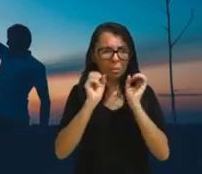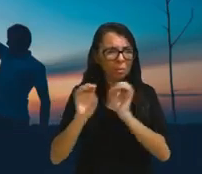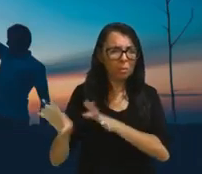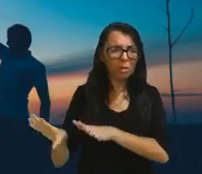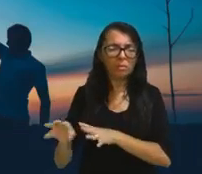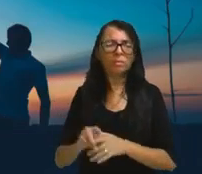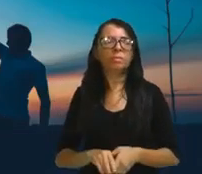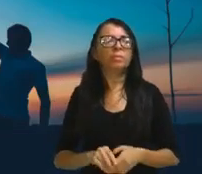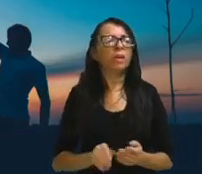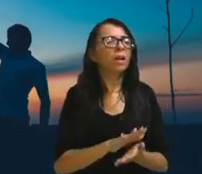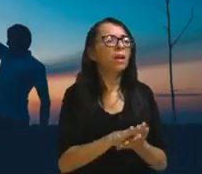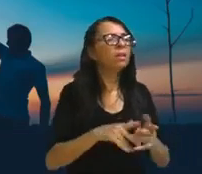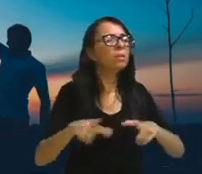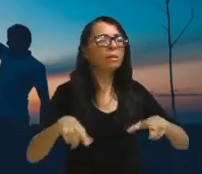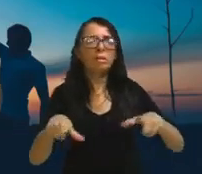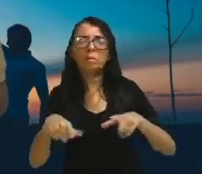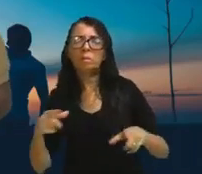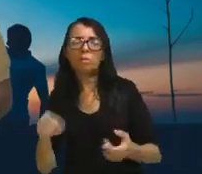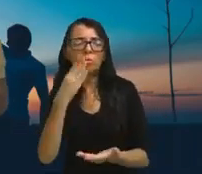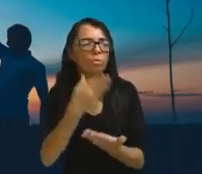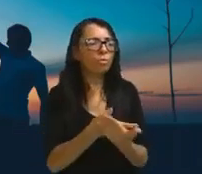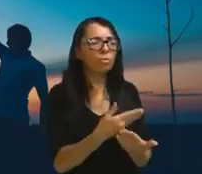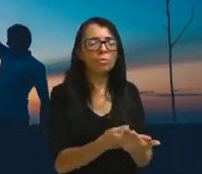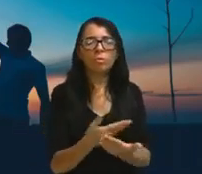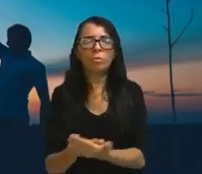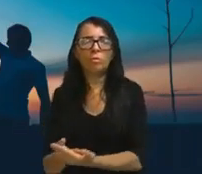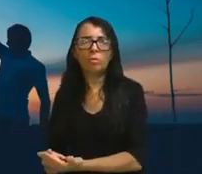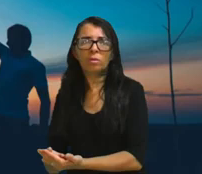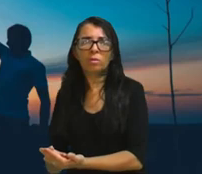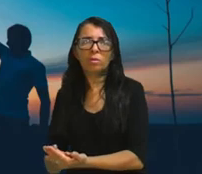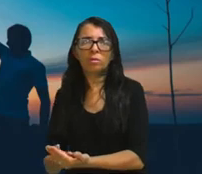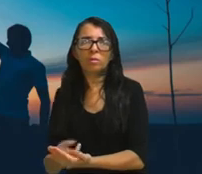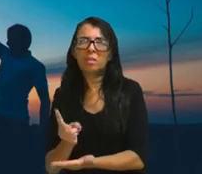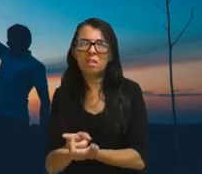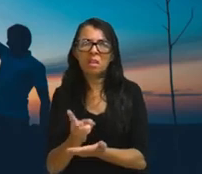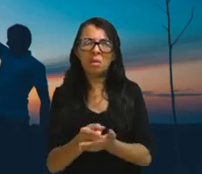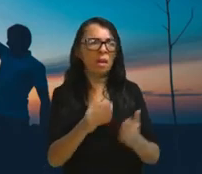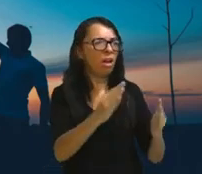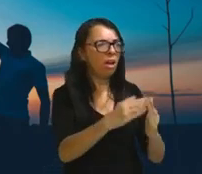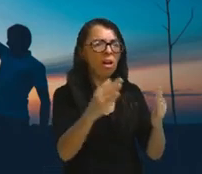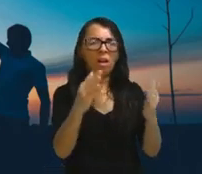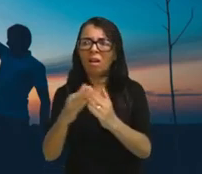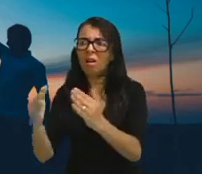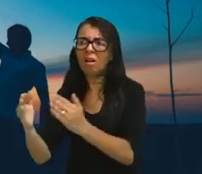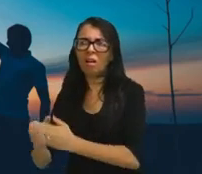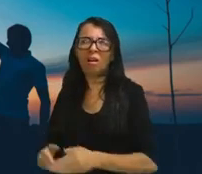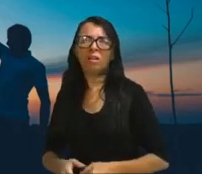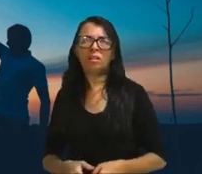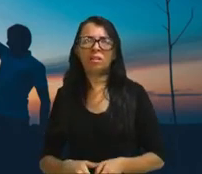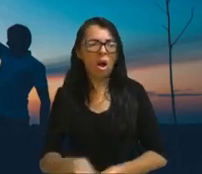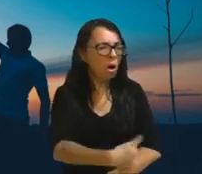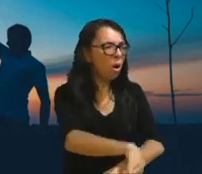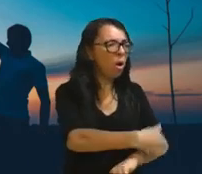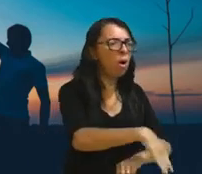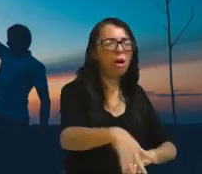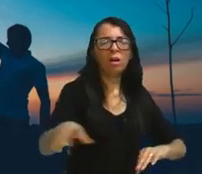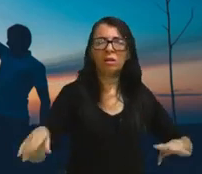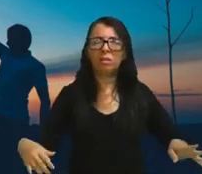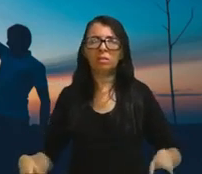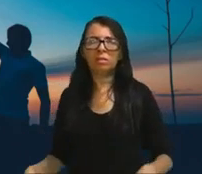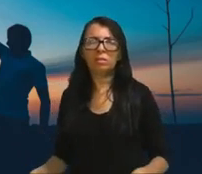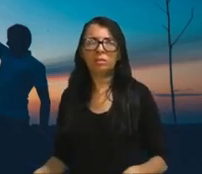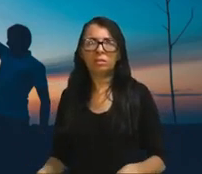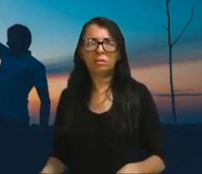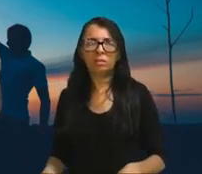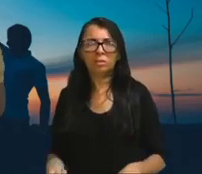do seu lar, isso acontece facilmente. Não tem diálogo, não tem conversa.